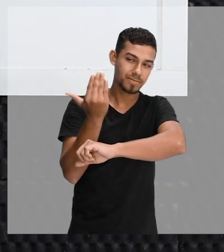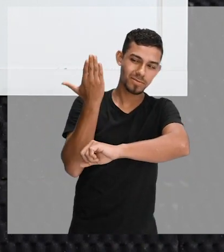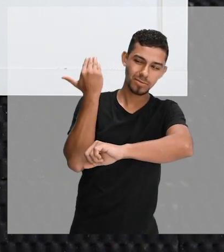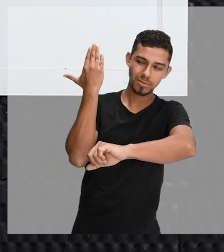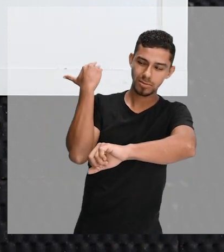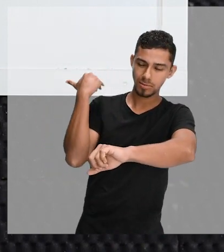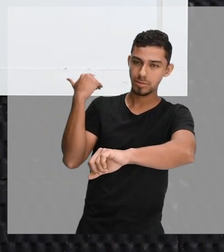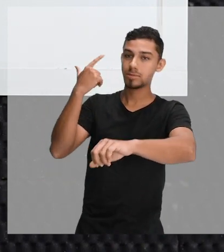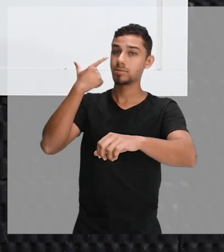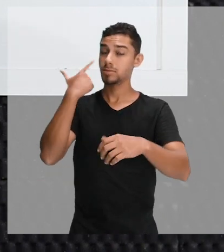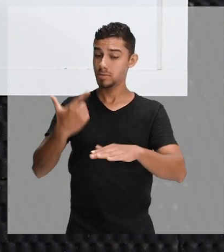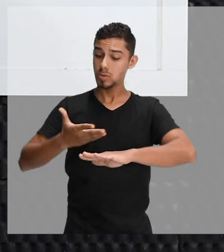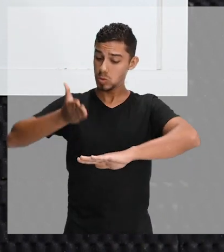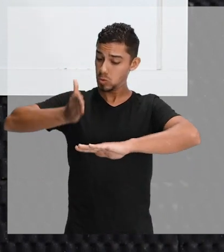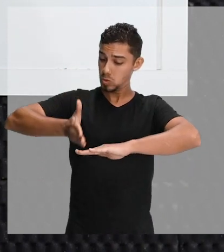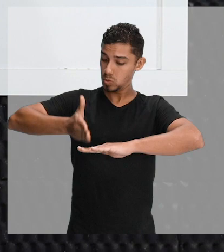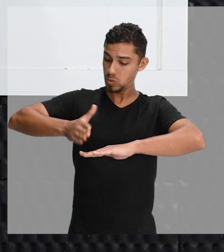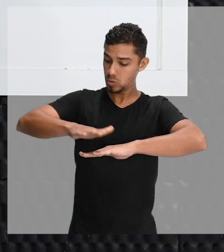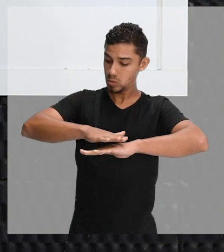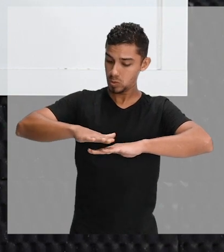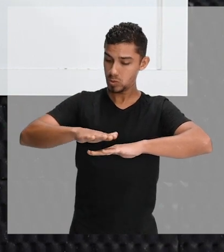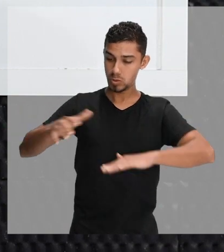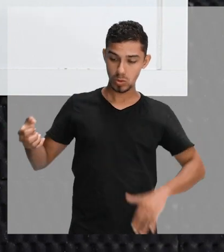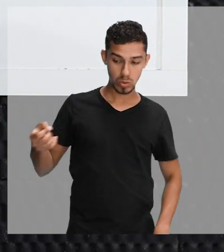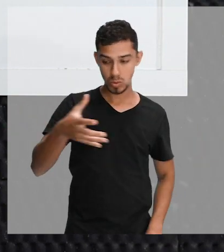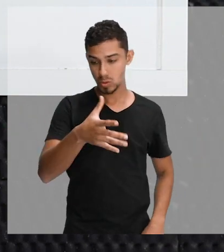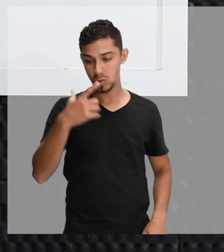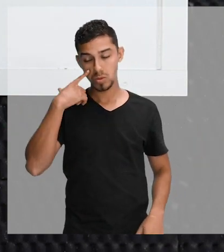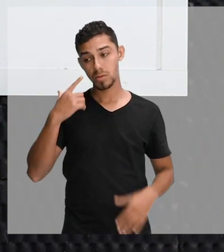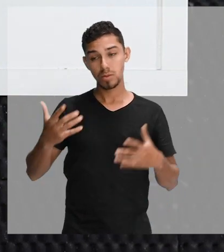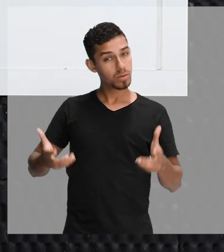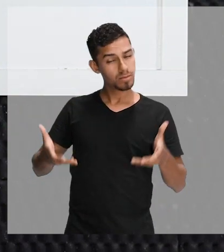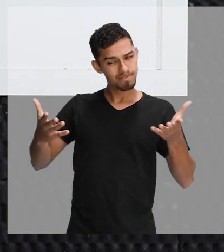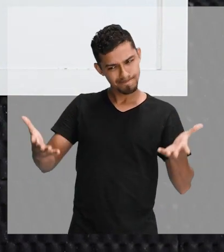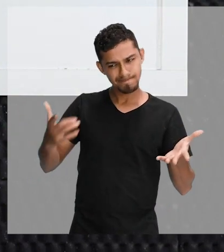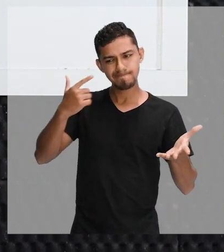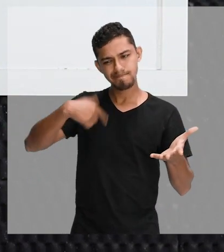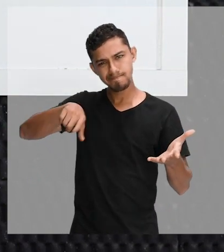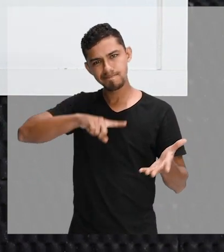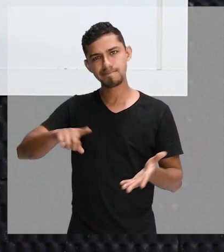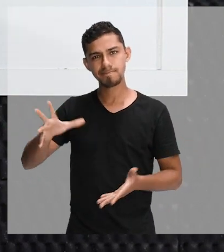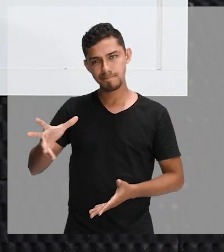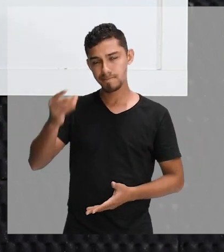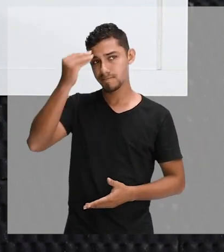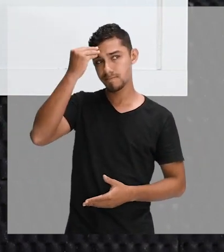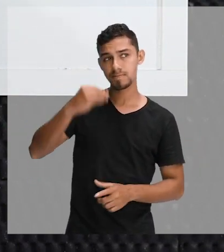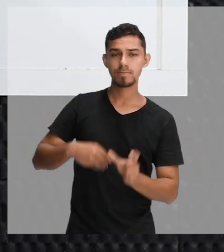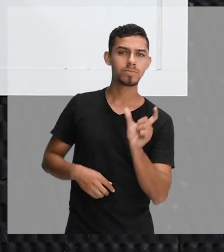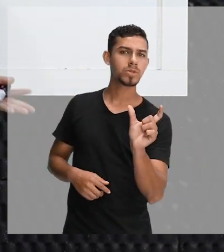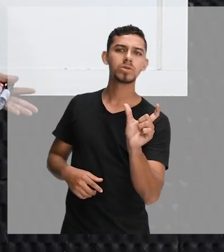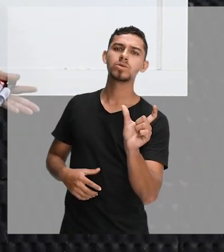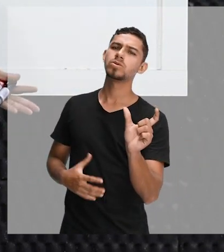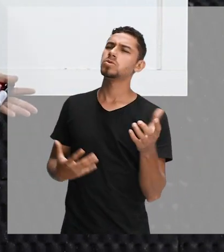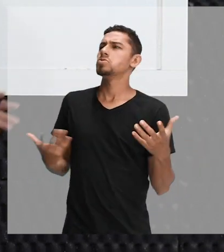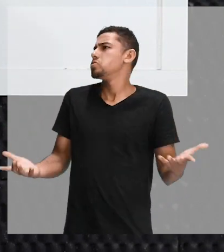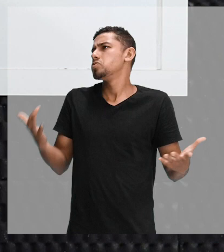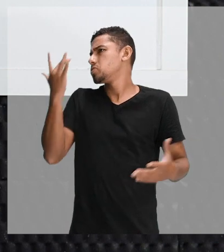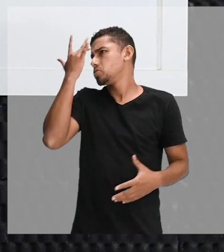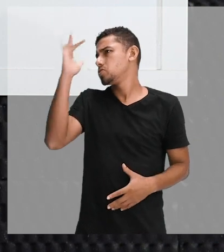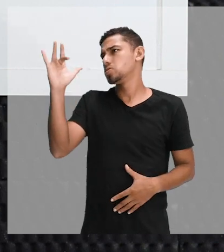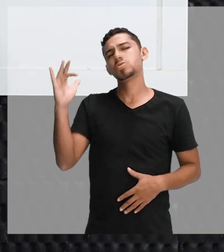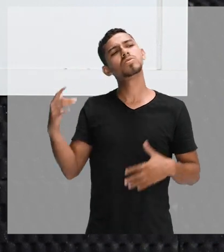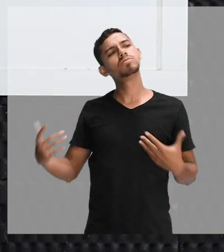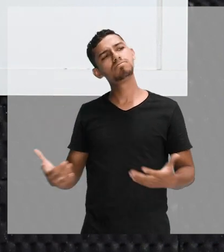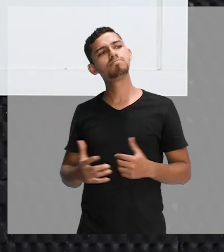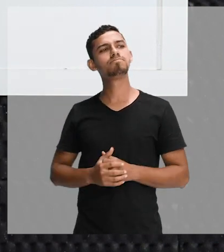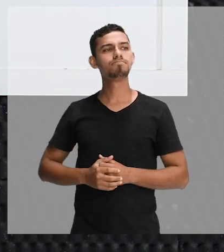grande parte a mão para isso. É um elemento sem o qual, sine qua non, olha, sem o qual não funcionaria. Então,